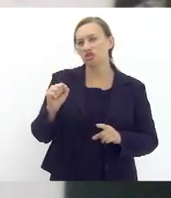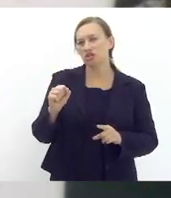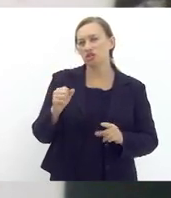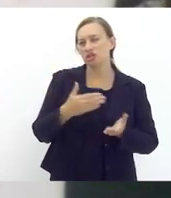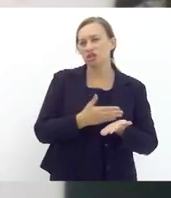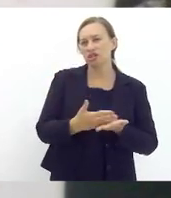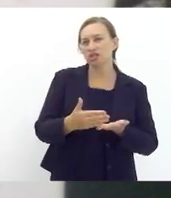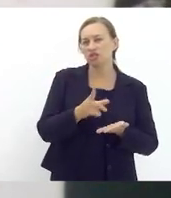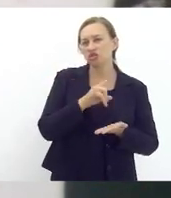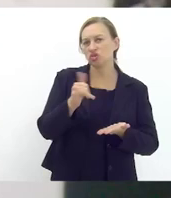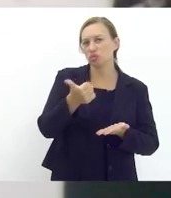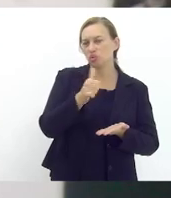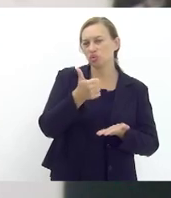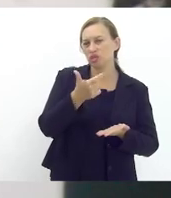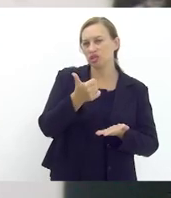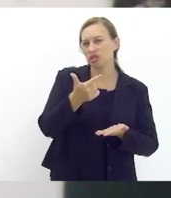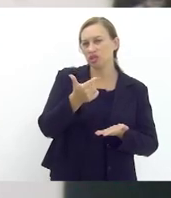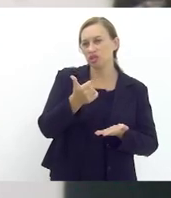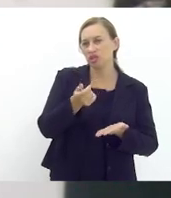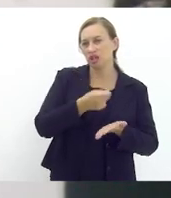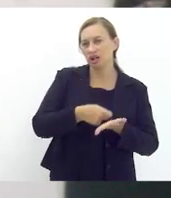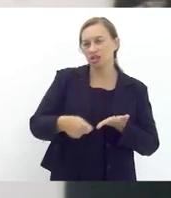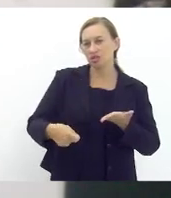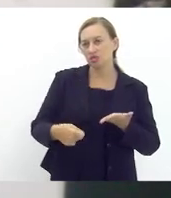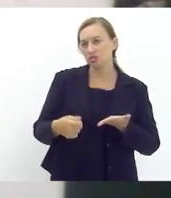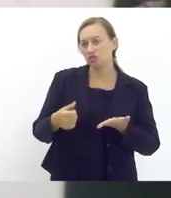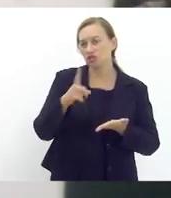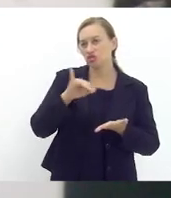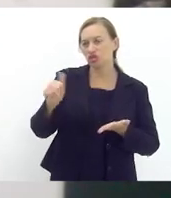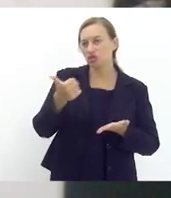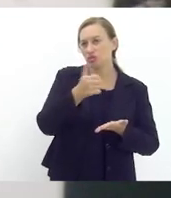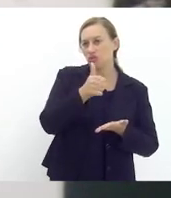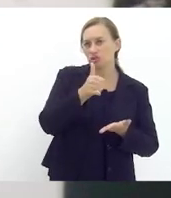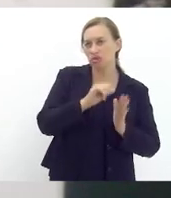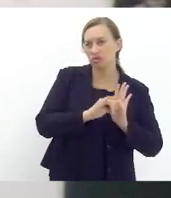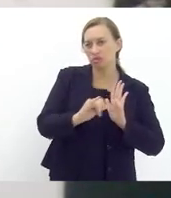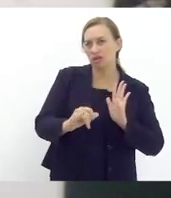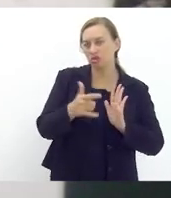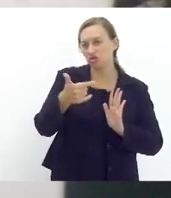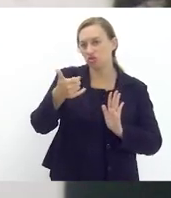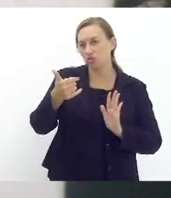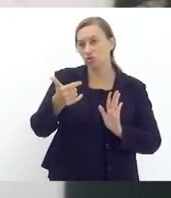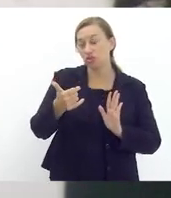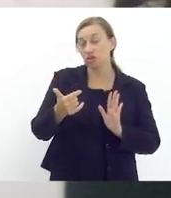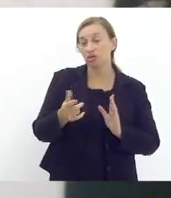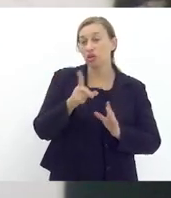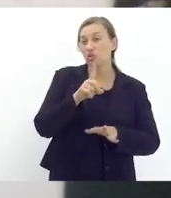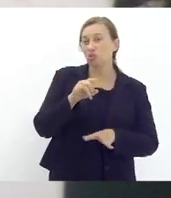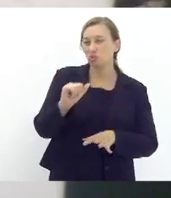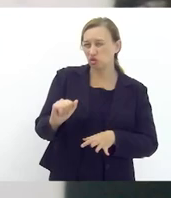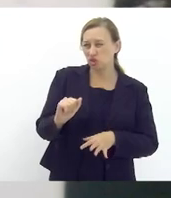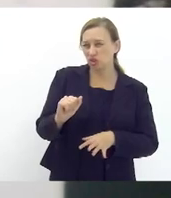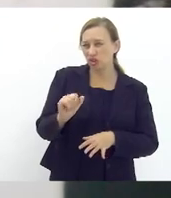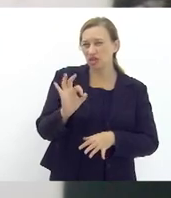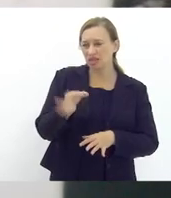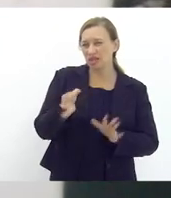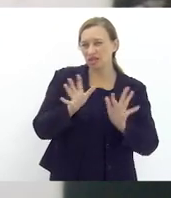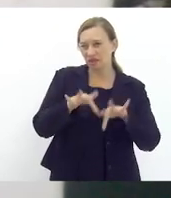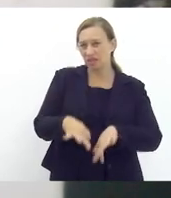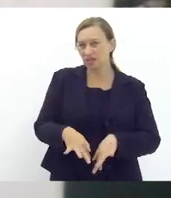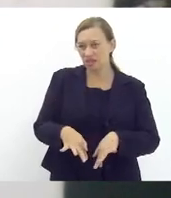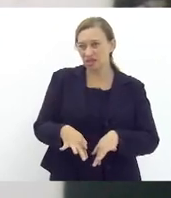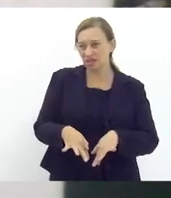12 a assinatura foi no dia 11 foi publicado no dia 12 a data vigente que se encerra